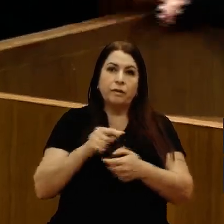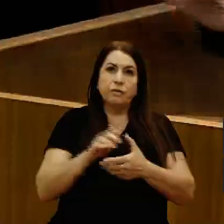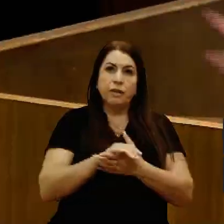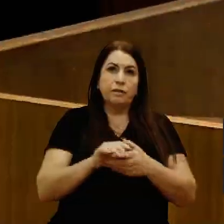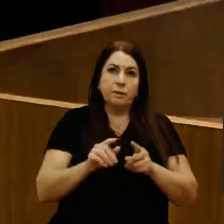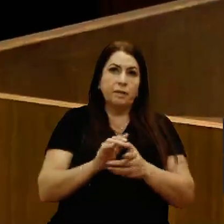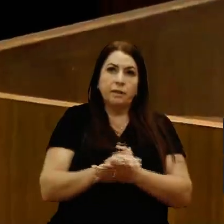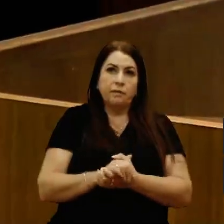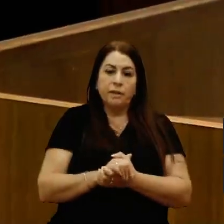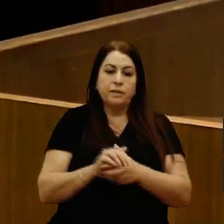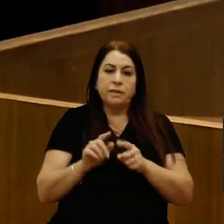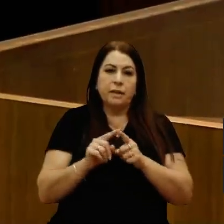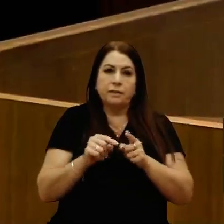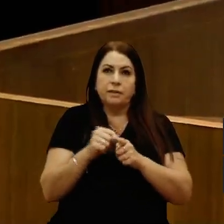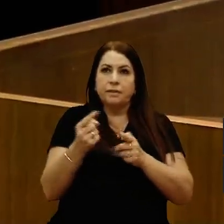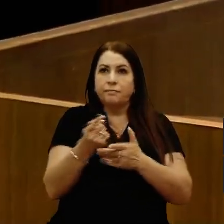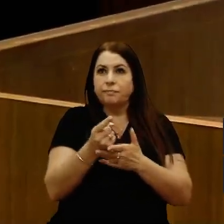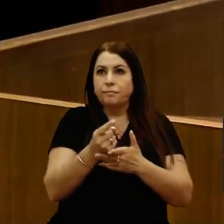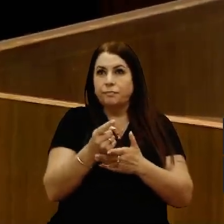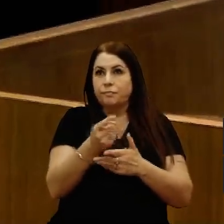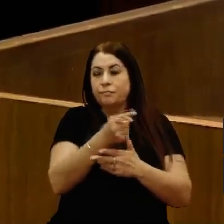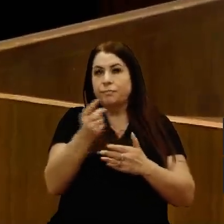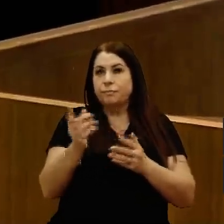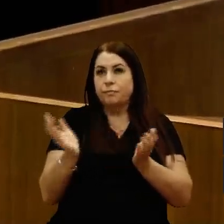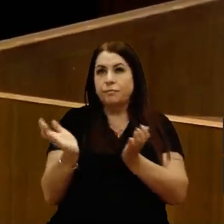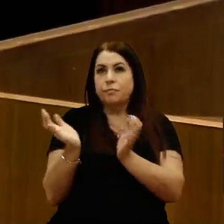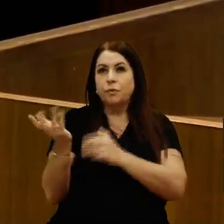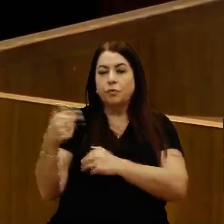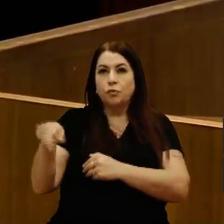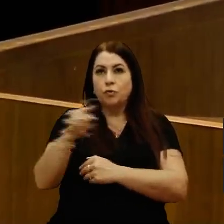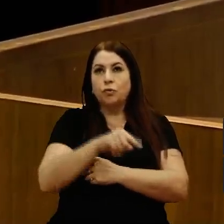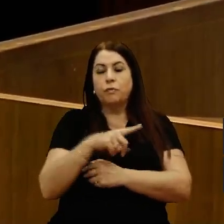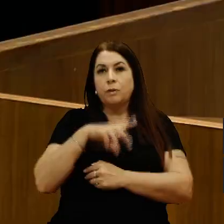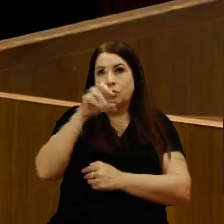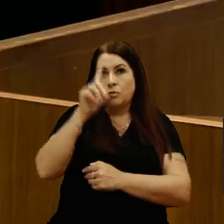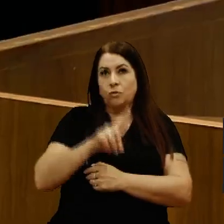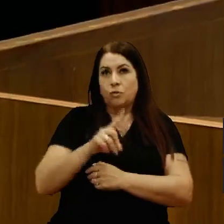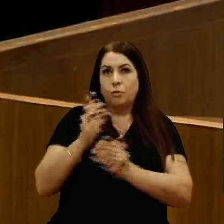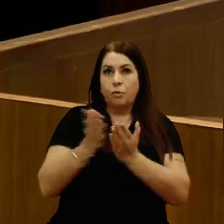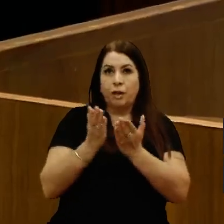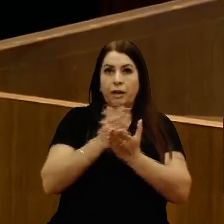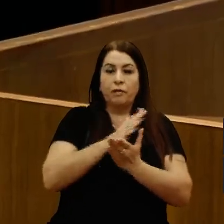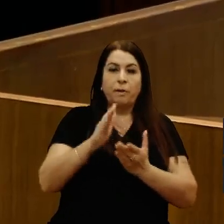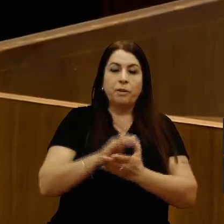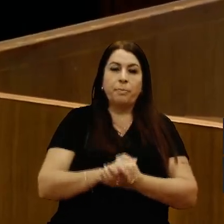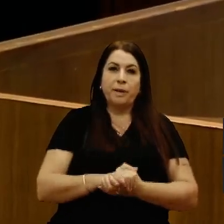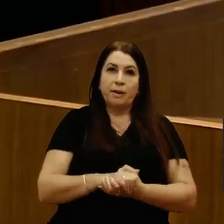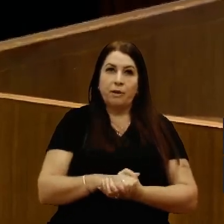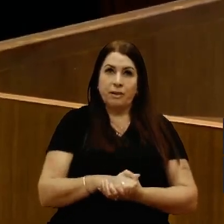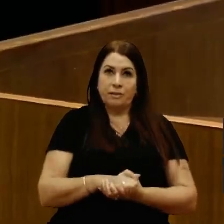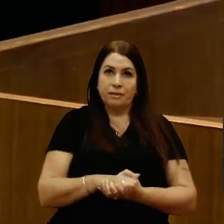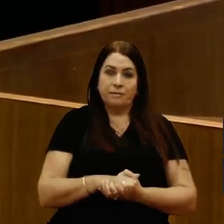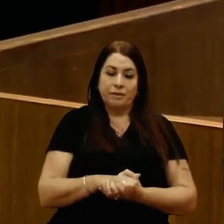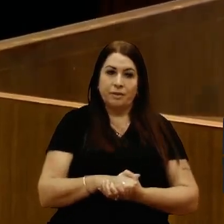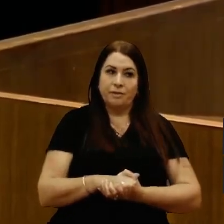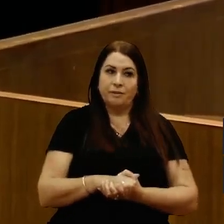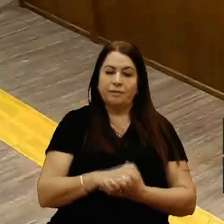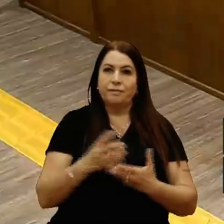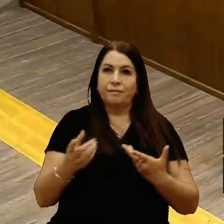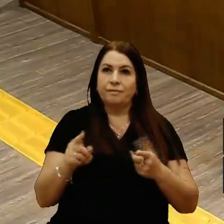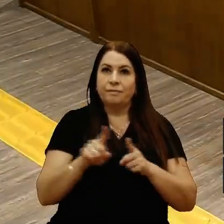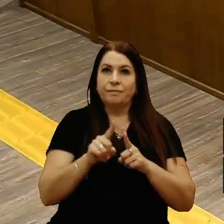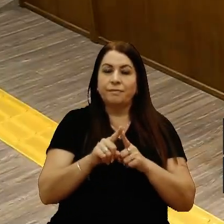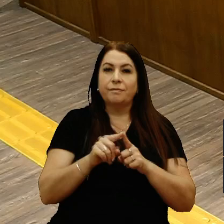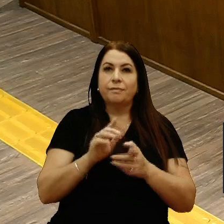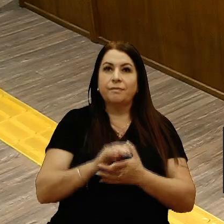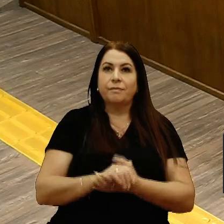escolas mostrando para o jovem que ele tem o direito de estudar e de continuar sonhando. Fazer essa